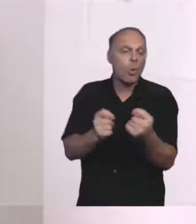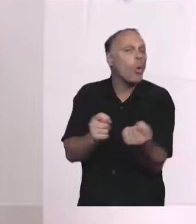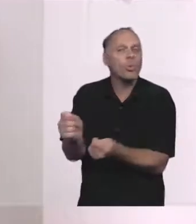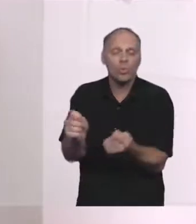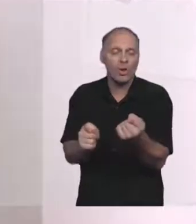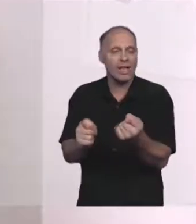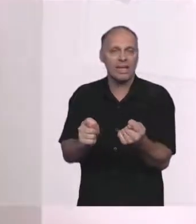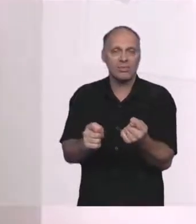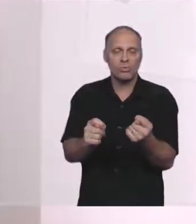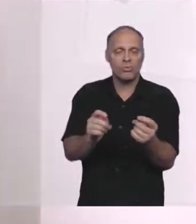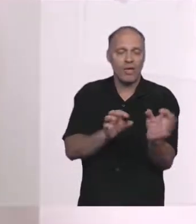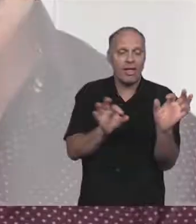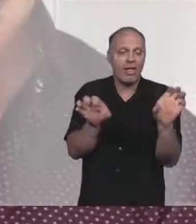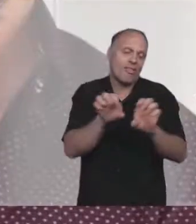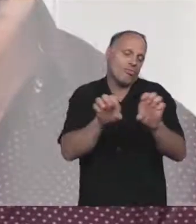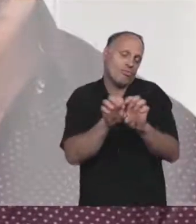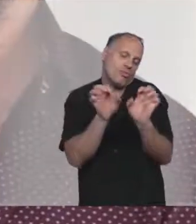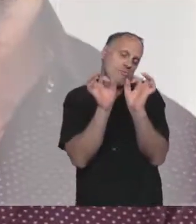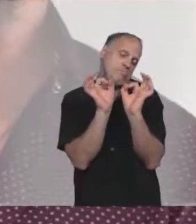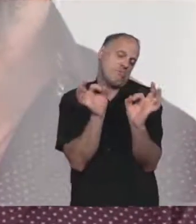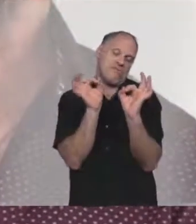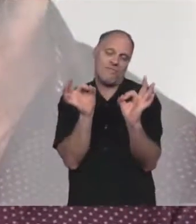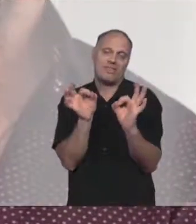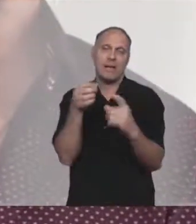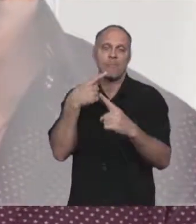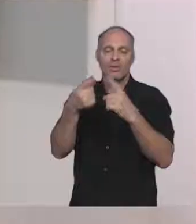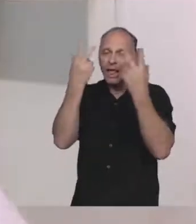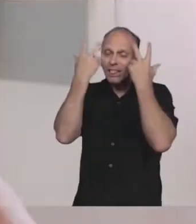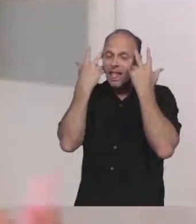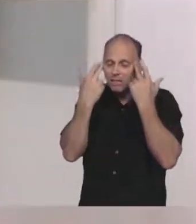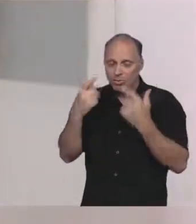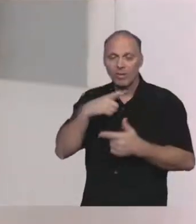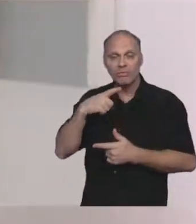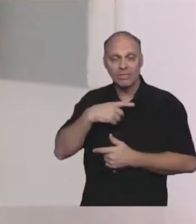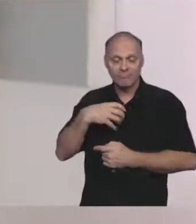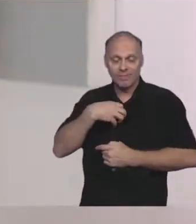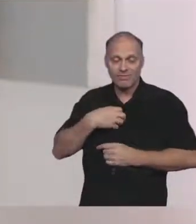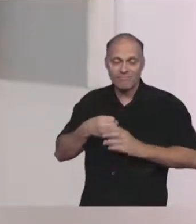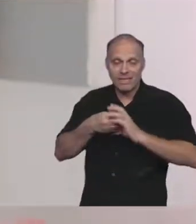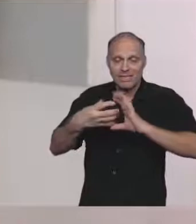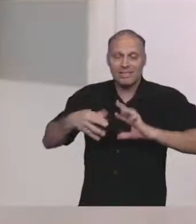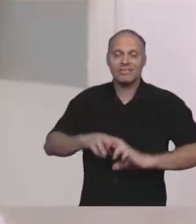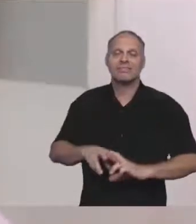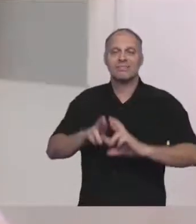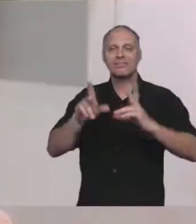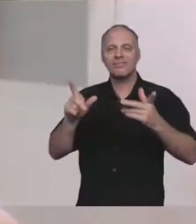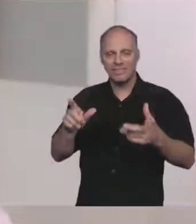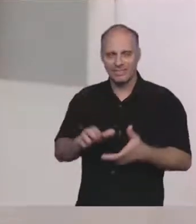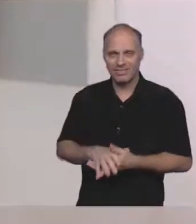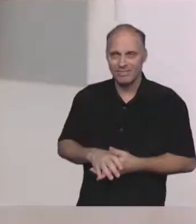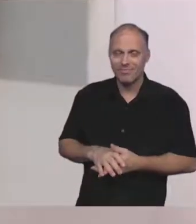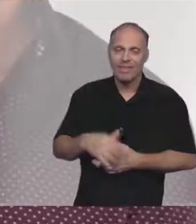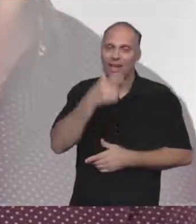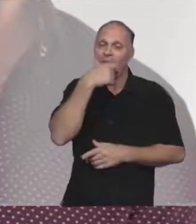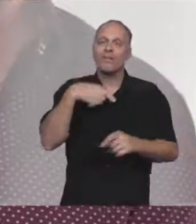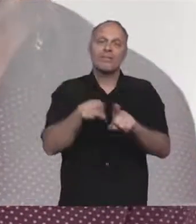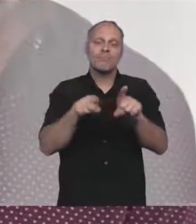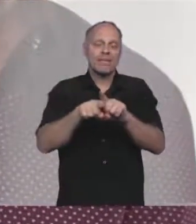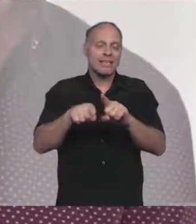foi formatado. De certa forma sim, porque que é natural teu. Que eu acho que